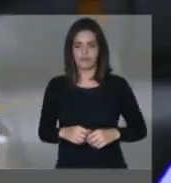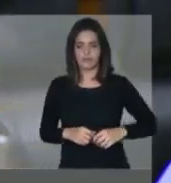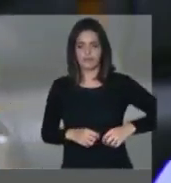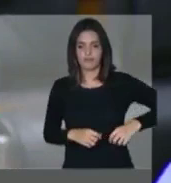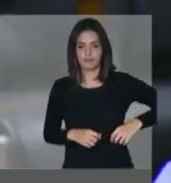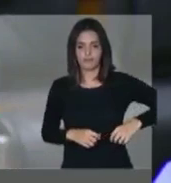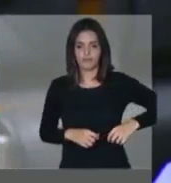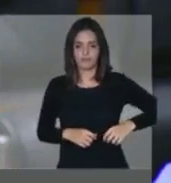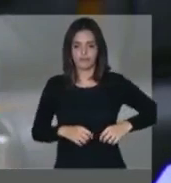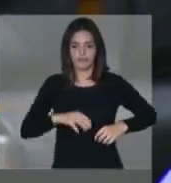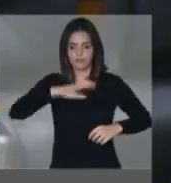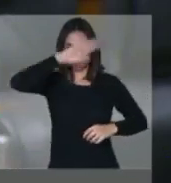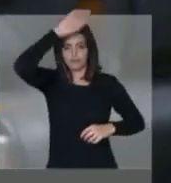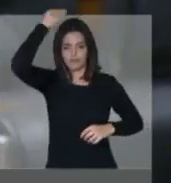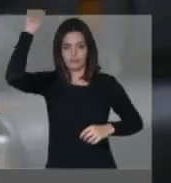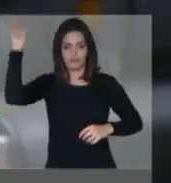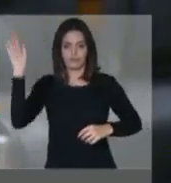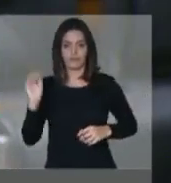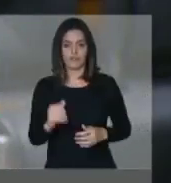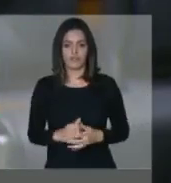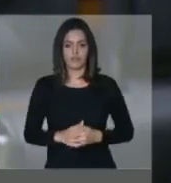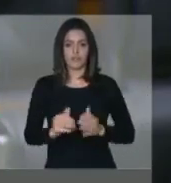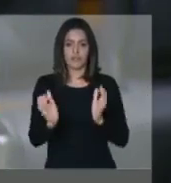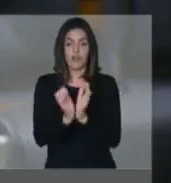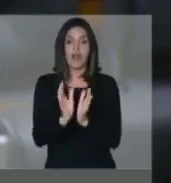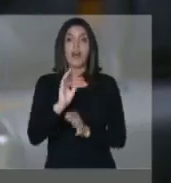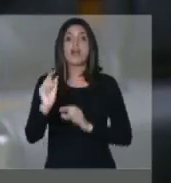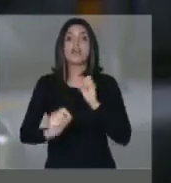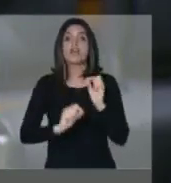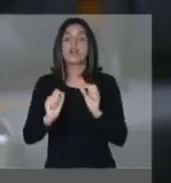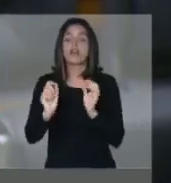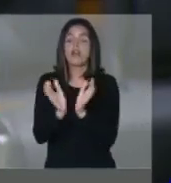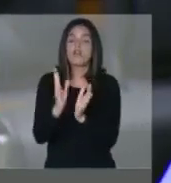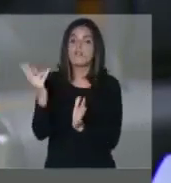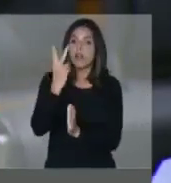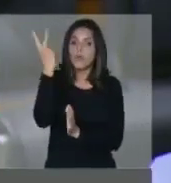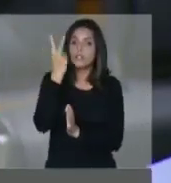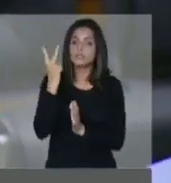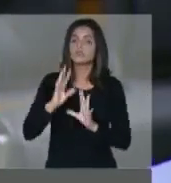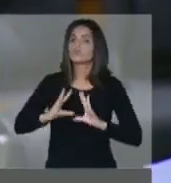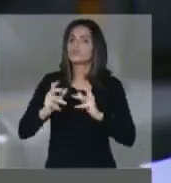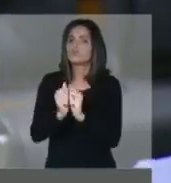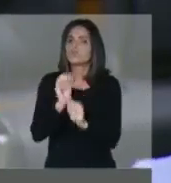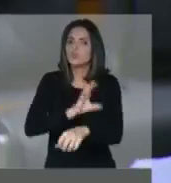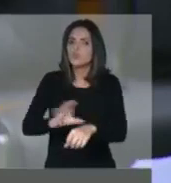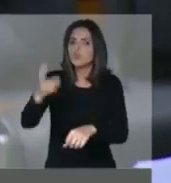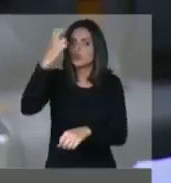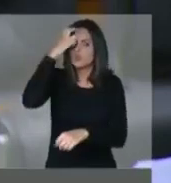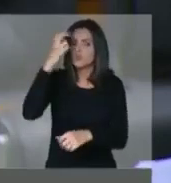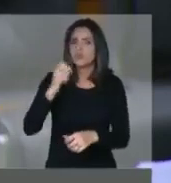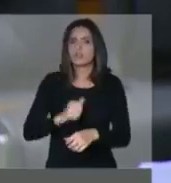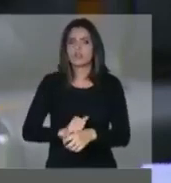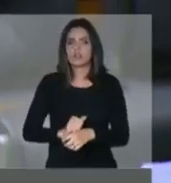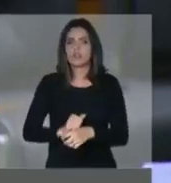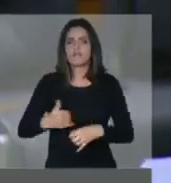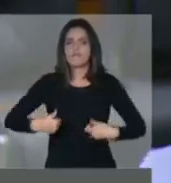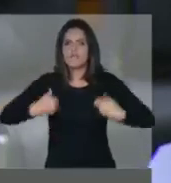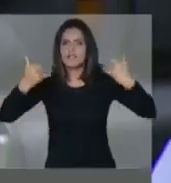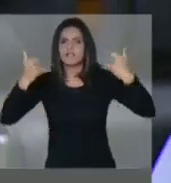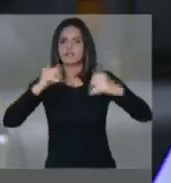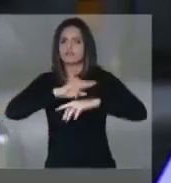Carnaíba celebrou mais uma vez, através de diversas atividades, com a valorização, sobretudo, da cultura local, os